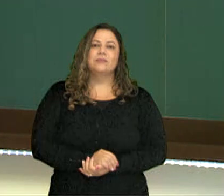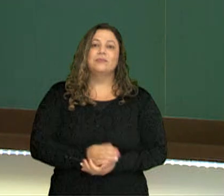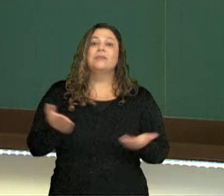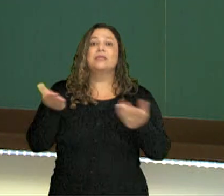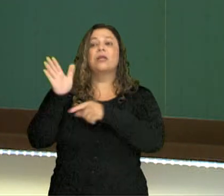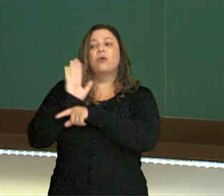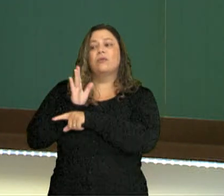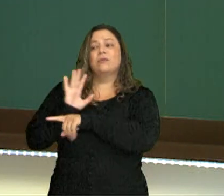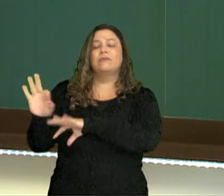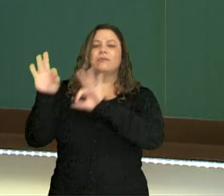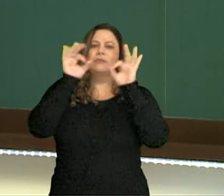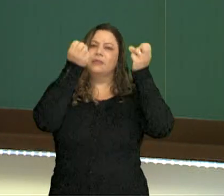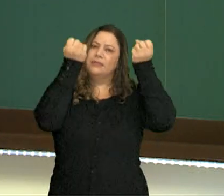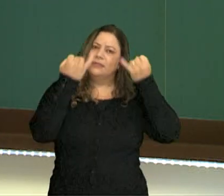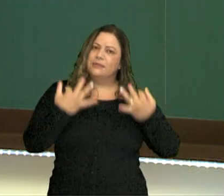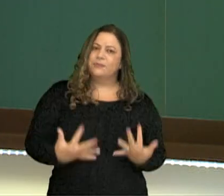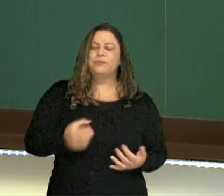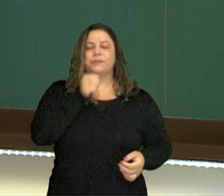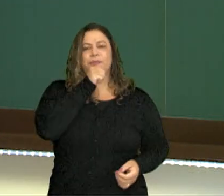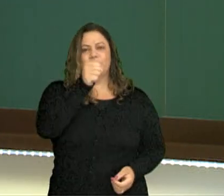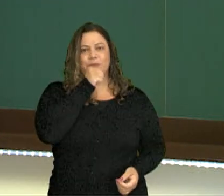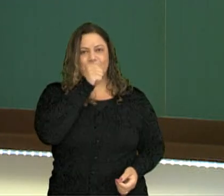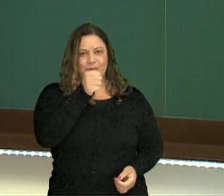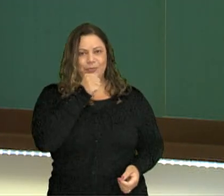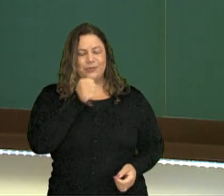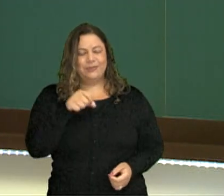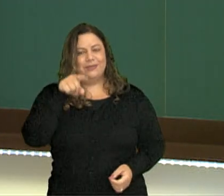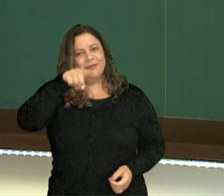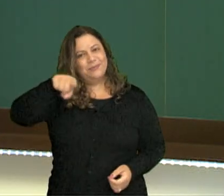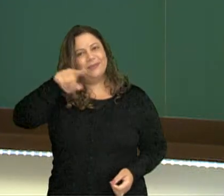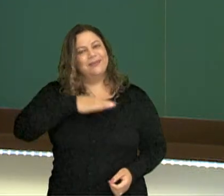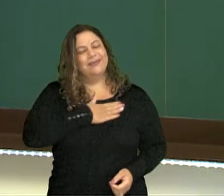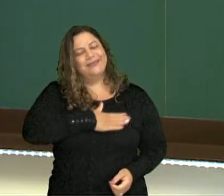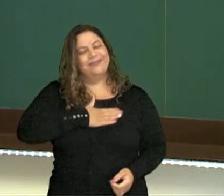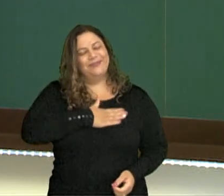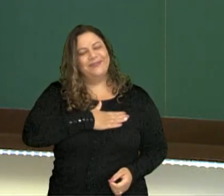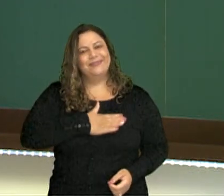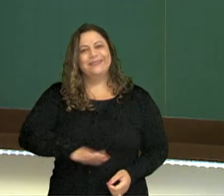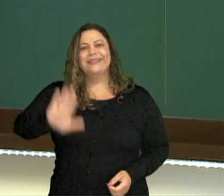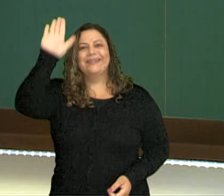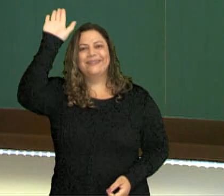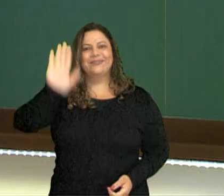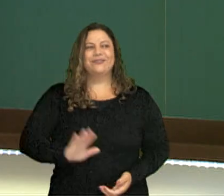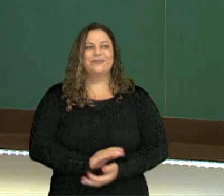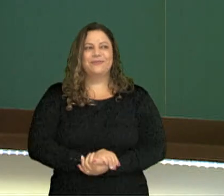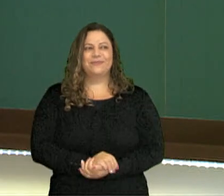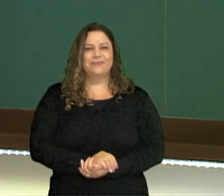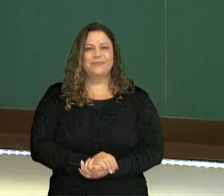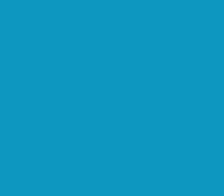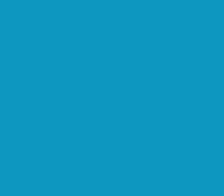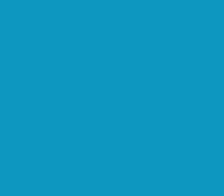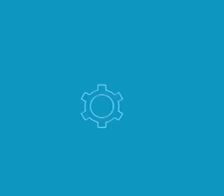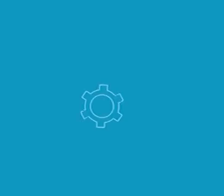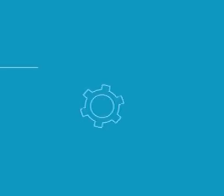Neste vídeo, nós falamos sobre reportagem. Espero que você tenha gostado e até breve.